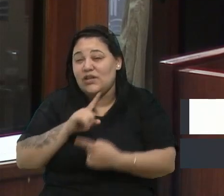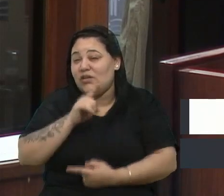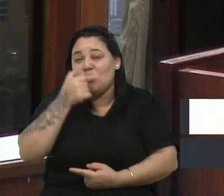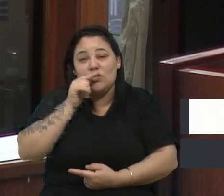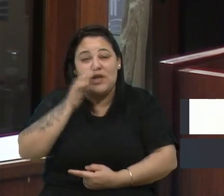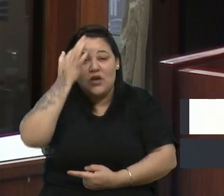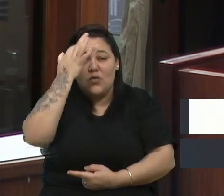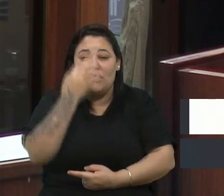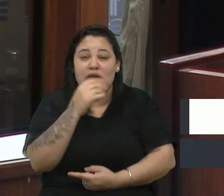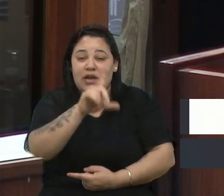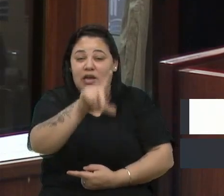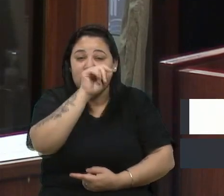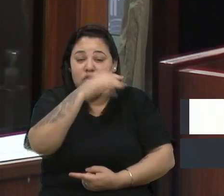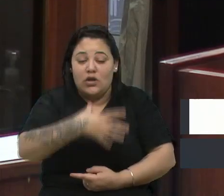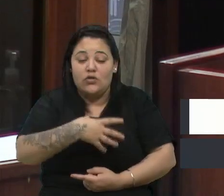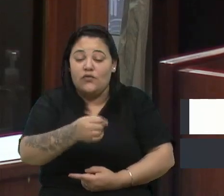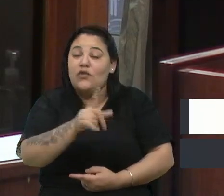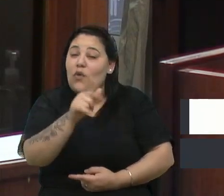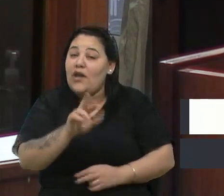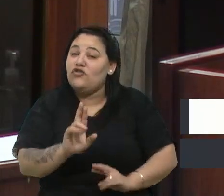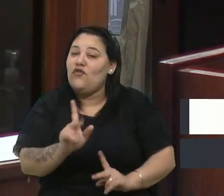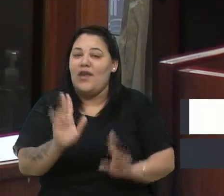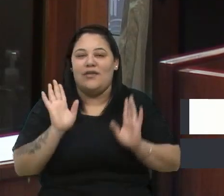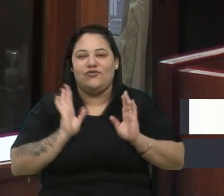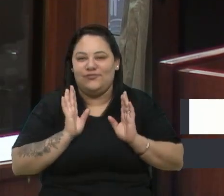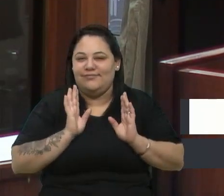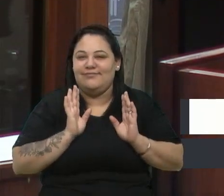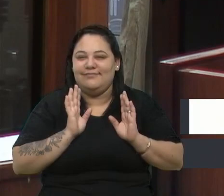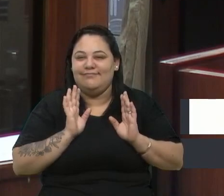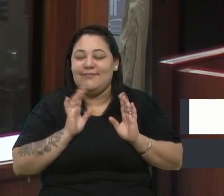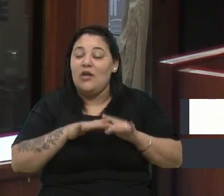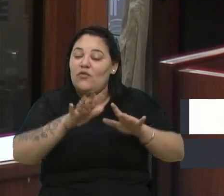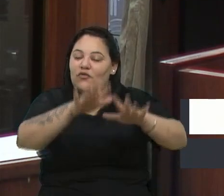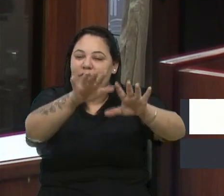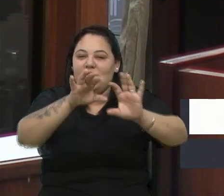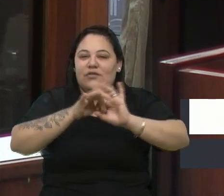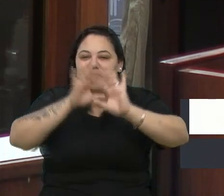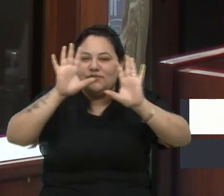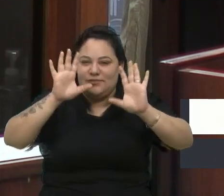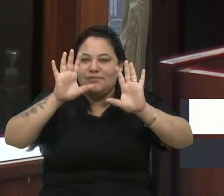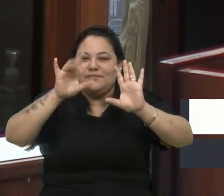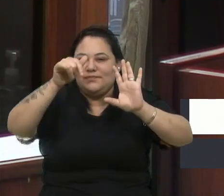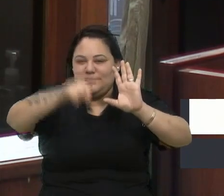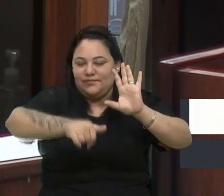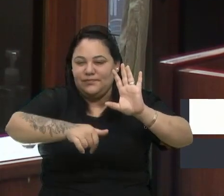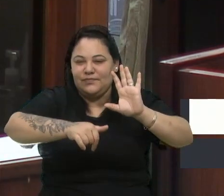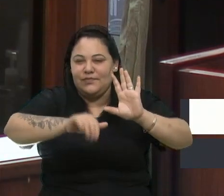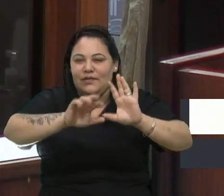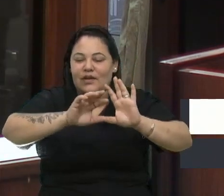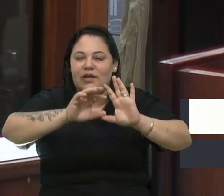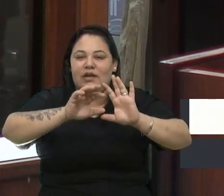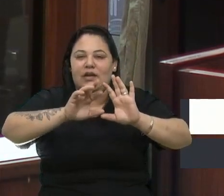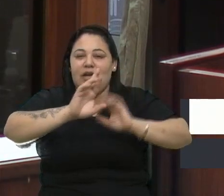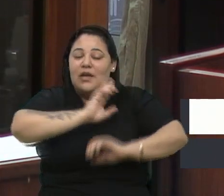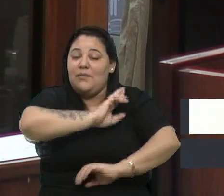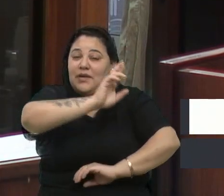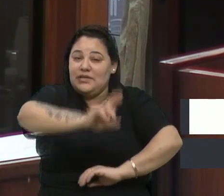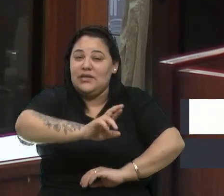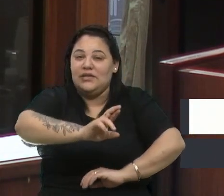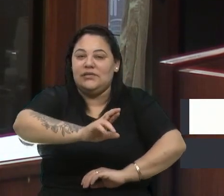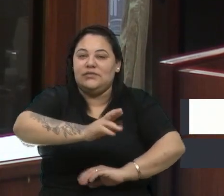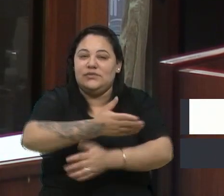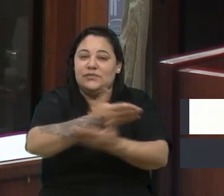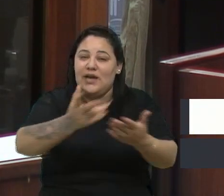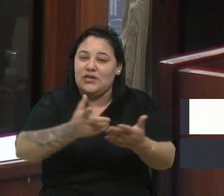e não anormal. A parada representa um importante passo na ruptura do